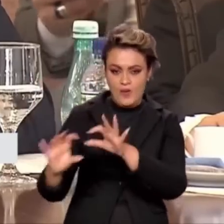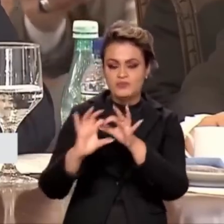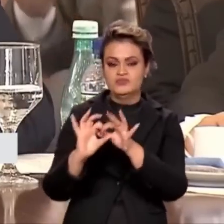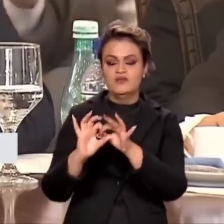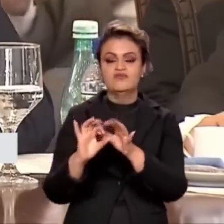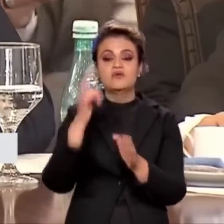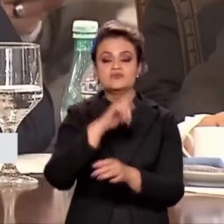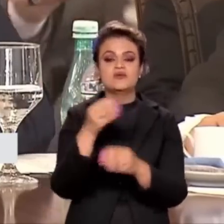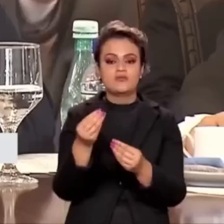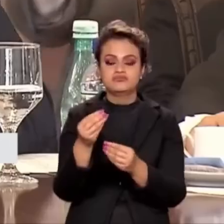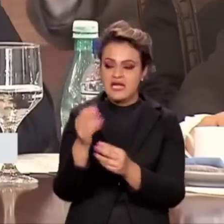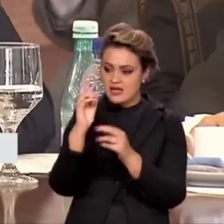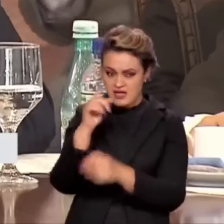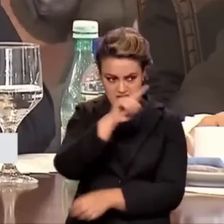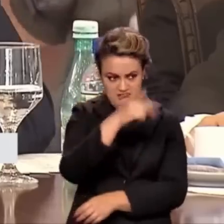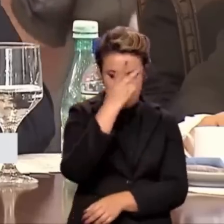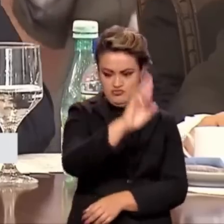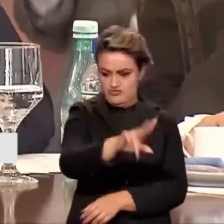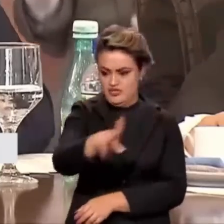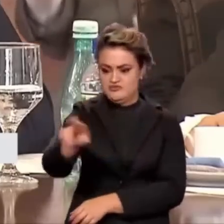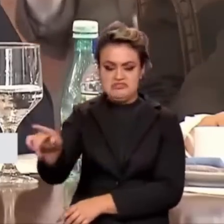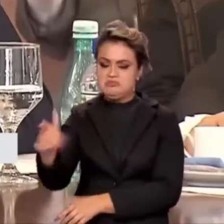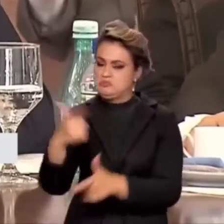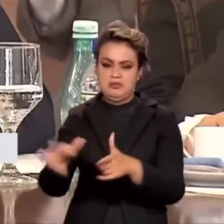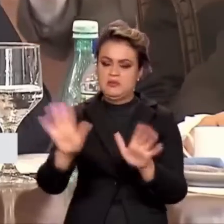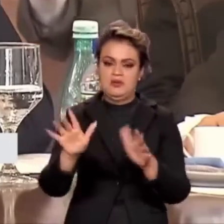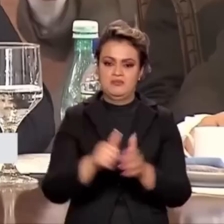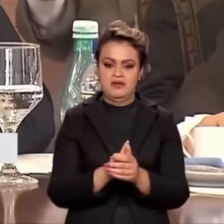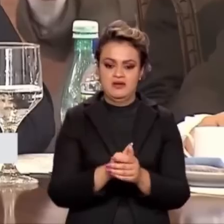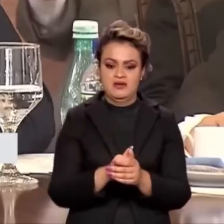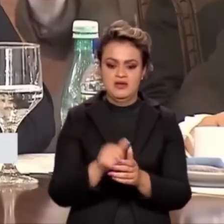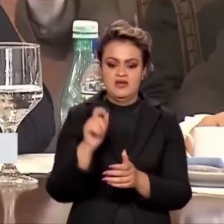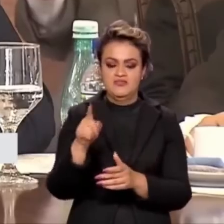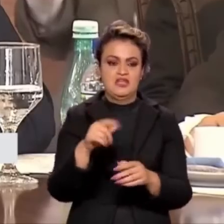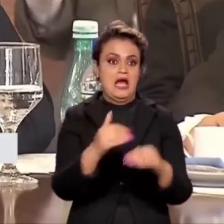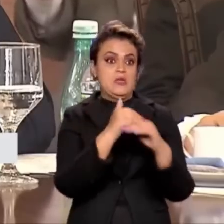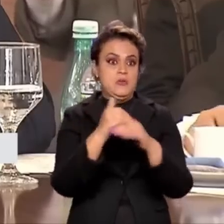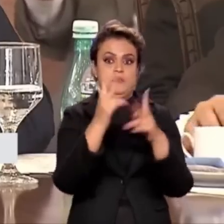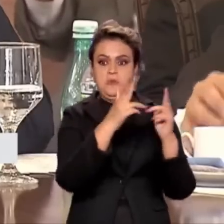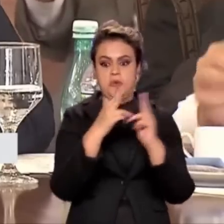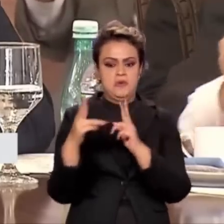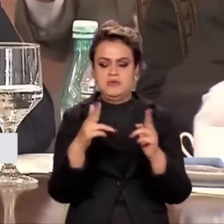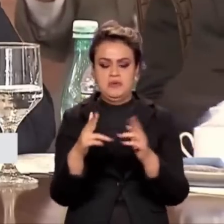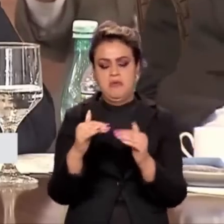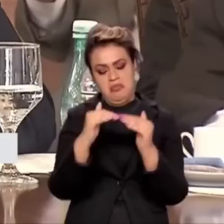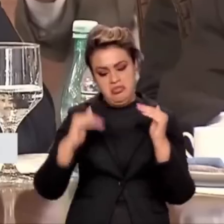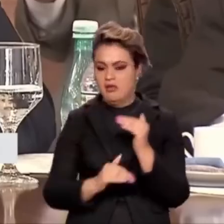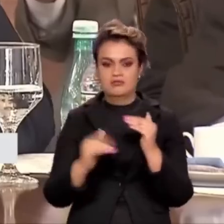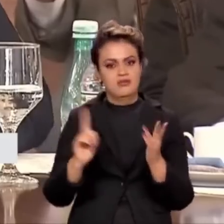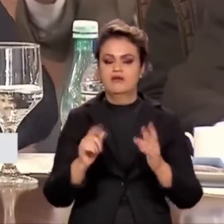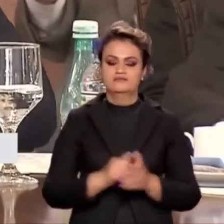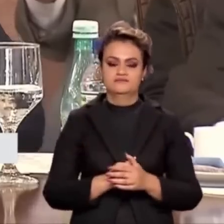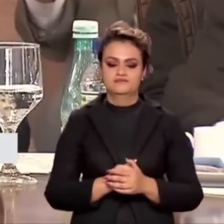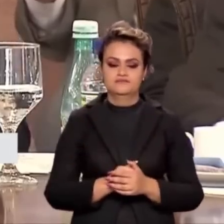será feita no respeito à diferença, porque não há mais espaço para a homogeneidade da submissão.